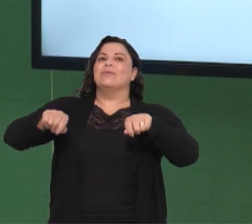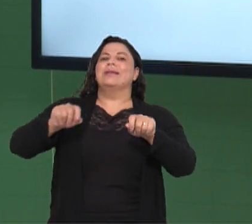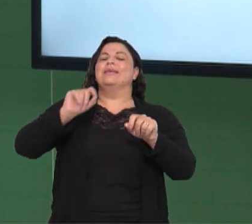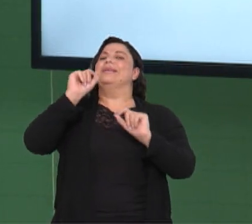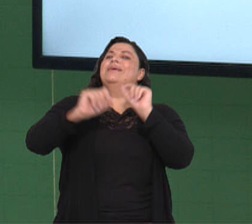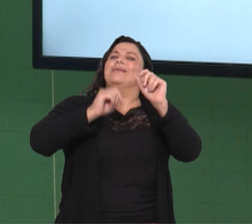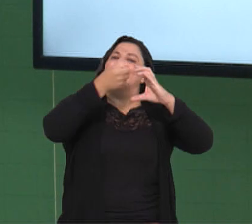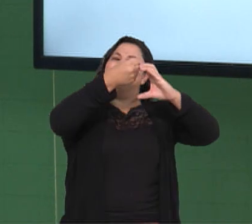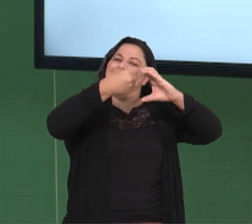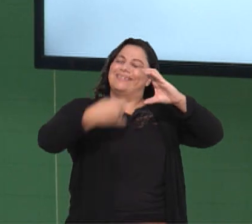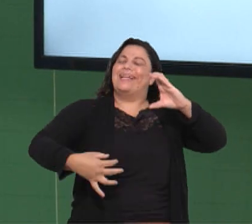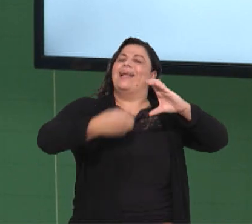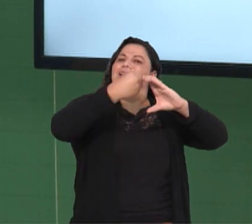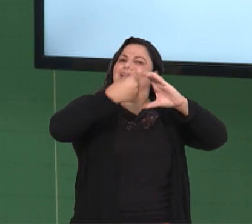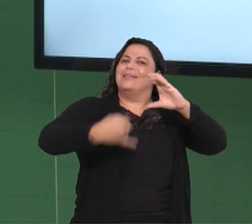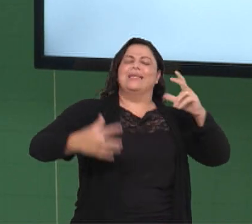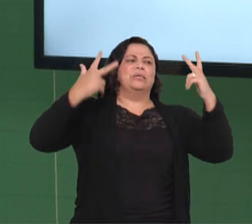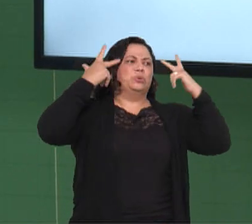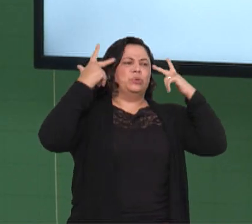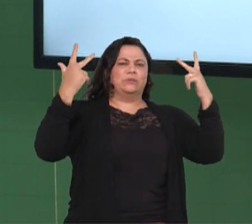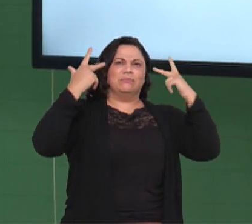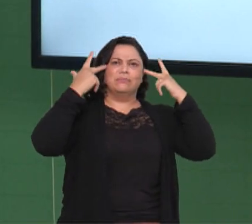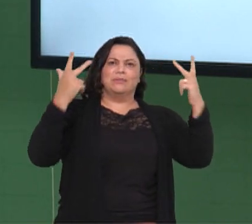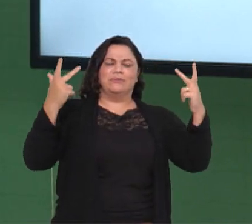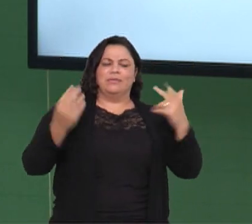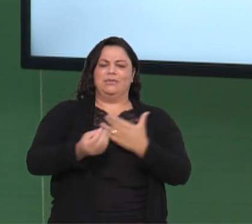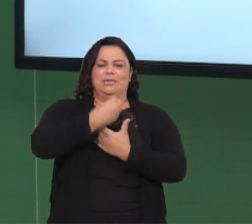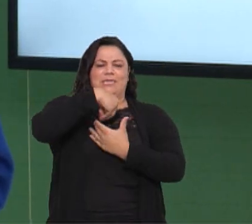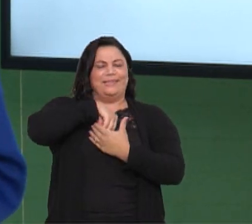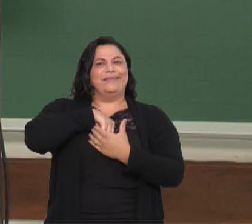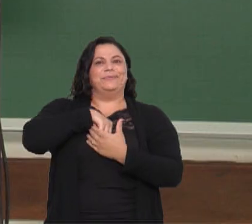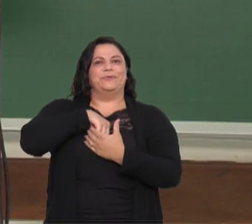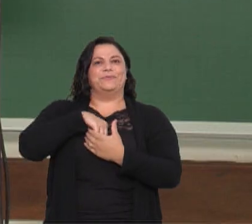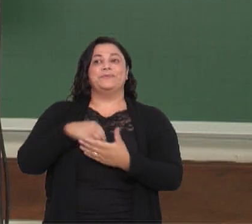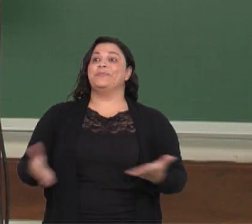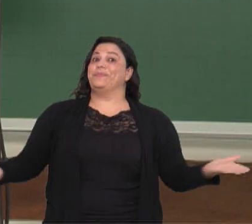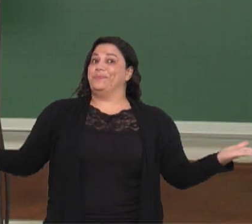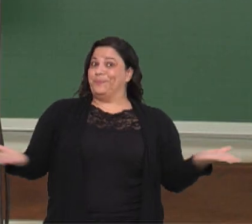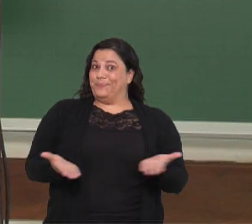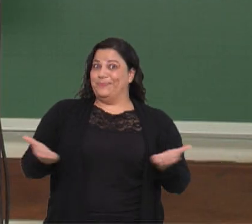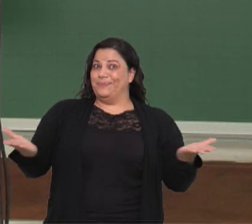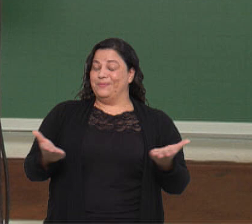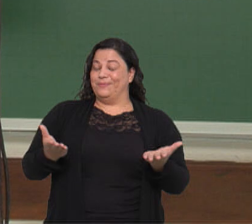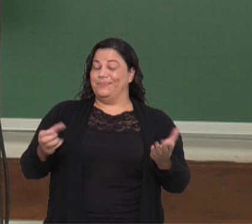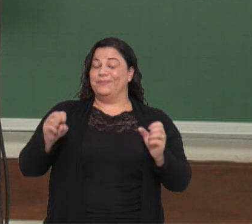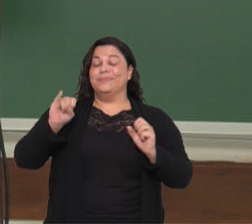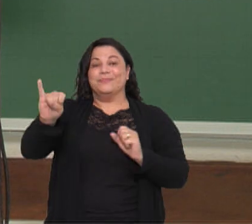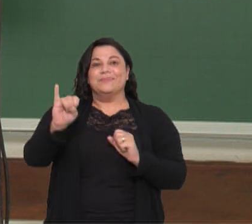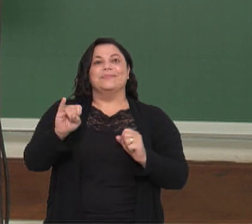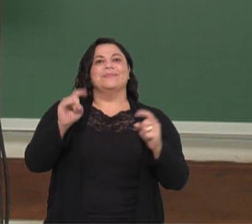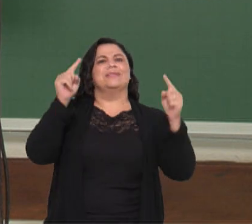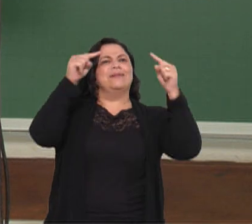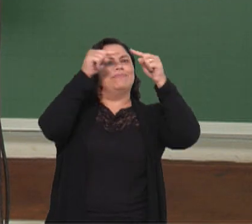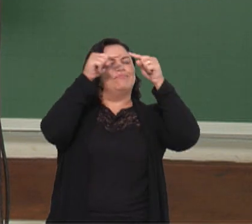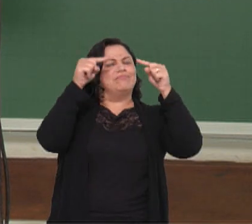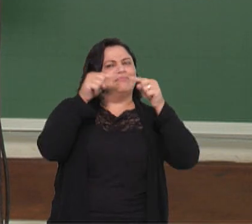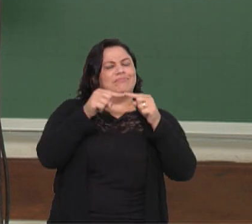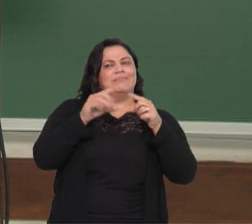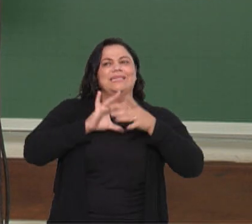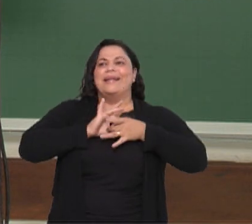as características naturais que existem em você. Agora, se a gente define liberdade como realmente